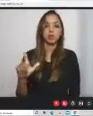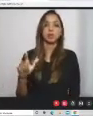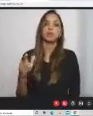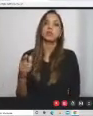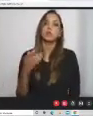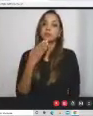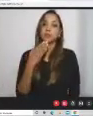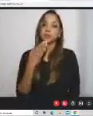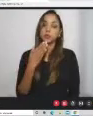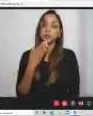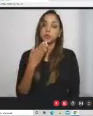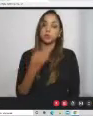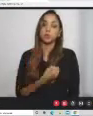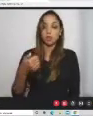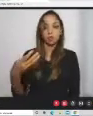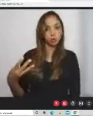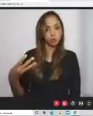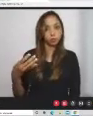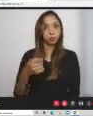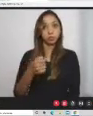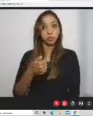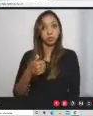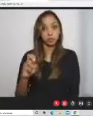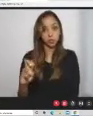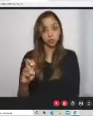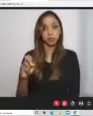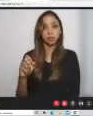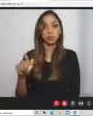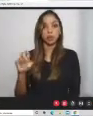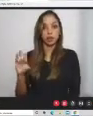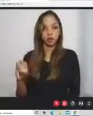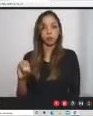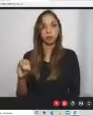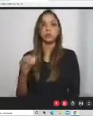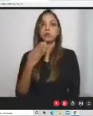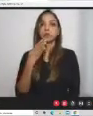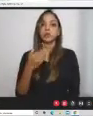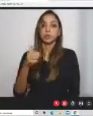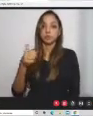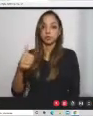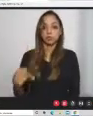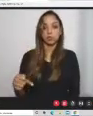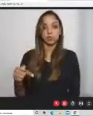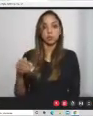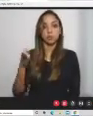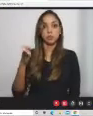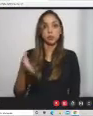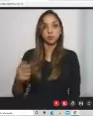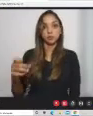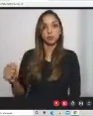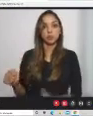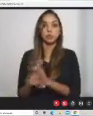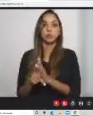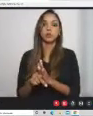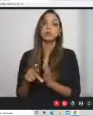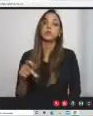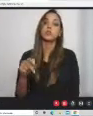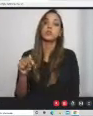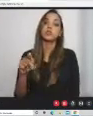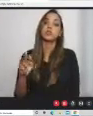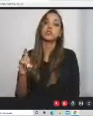014 e 015, do vereador Leonardo Lima. Indicações número 017/2021, da autoria do vereador Diogo Rodrigues. Indicações